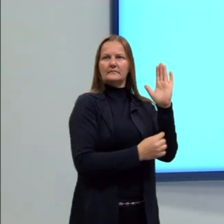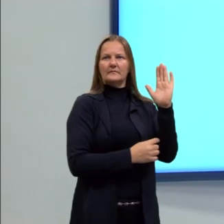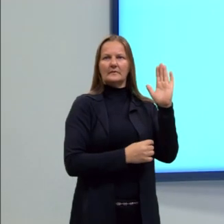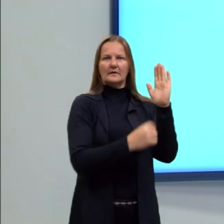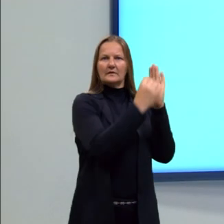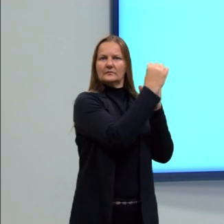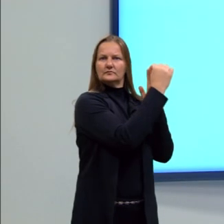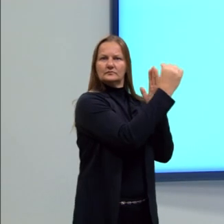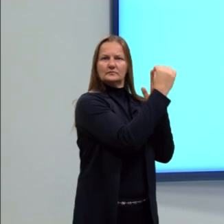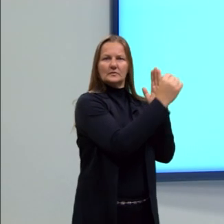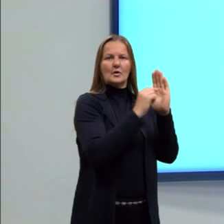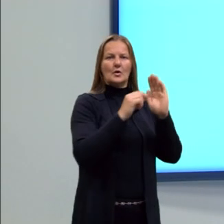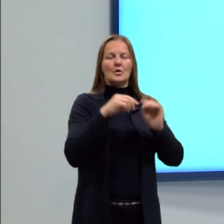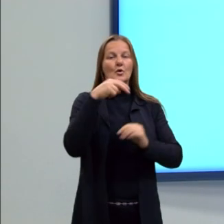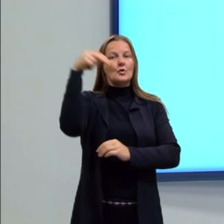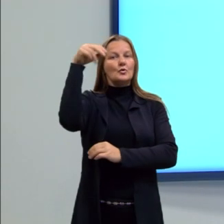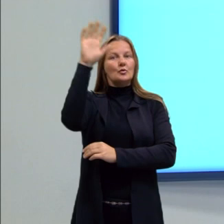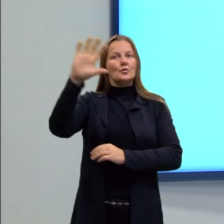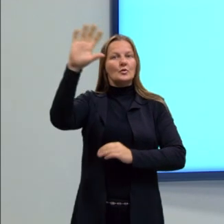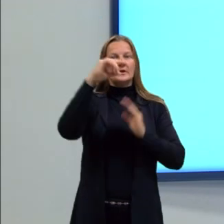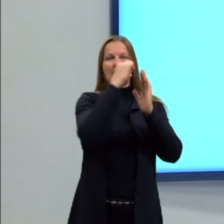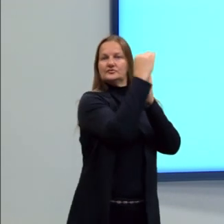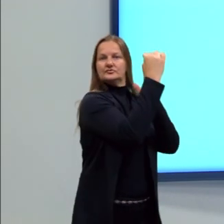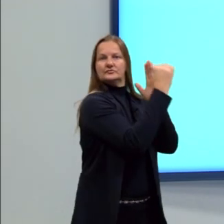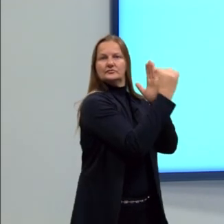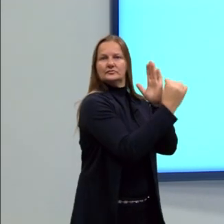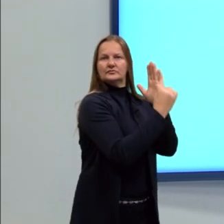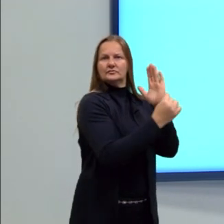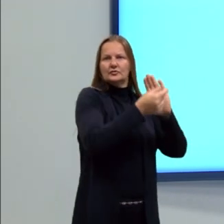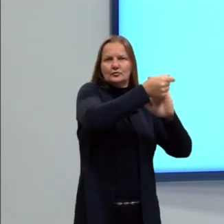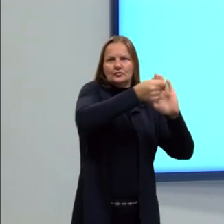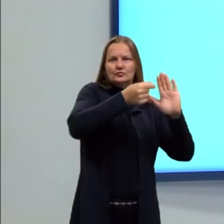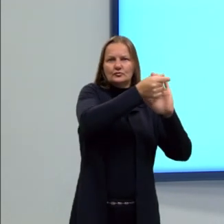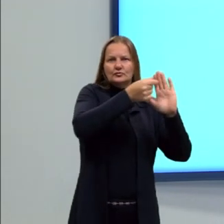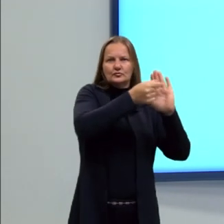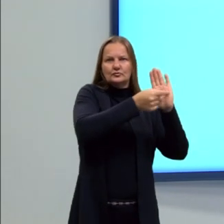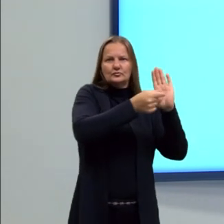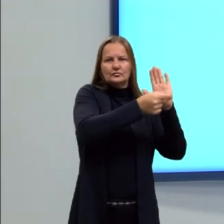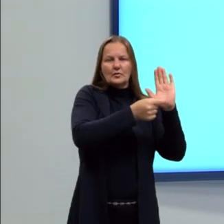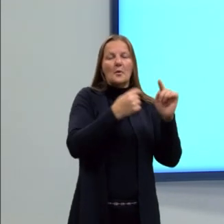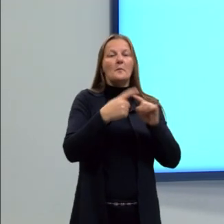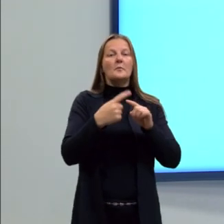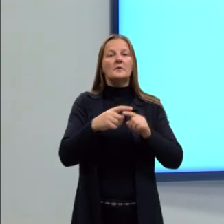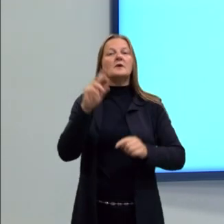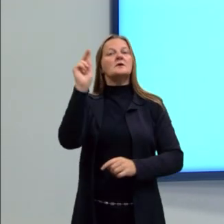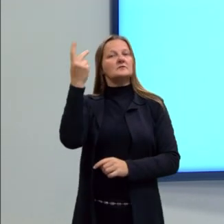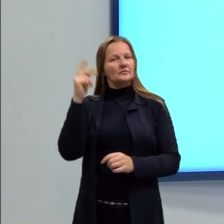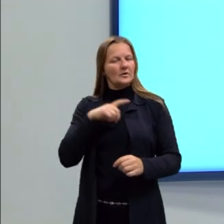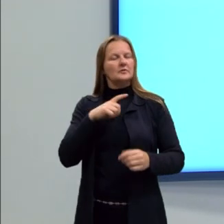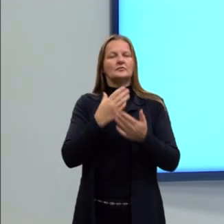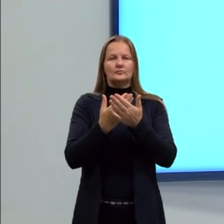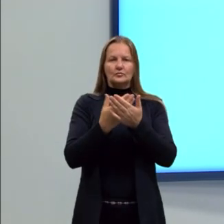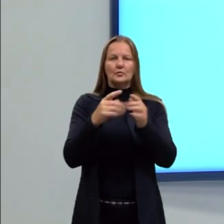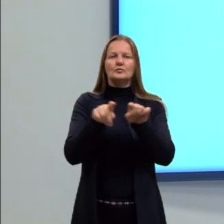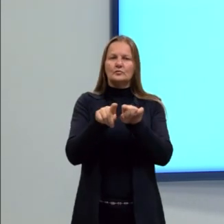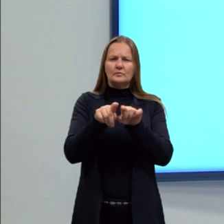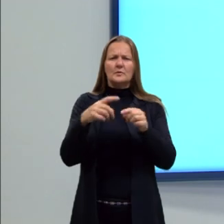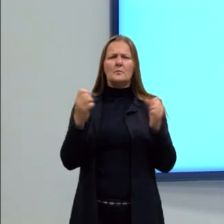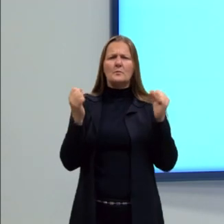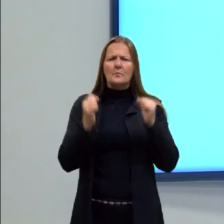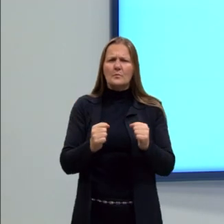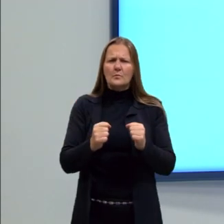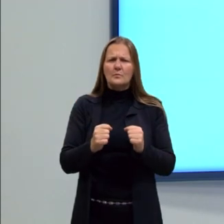né mostrando essas capitanias hereditárias que era Justamente na história a gente vê isso O que é para